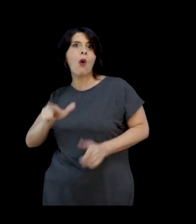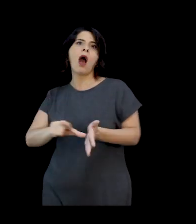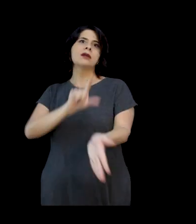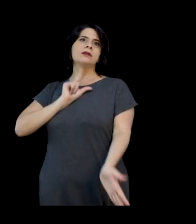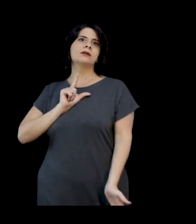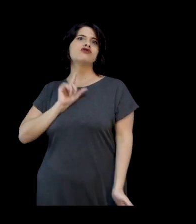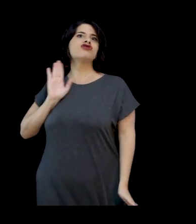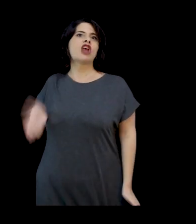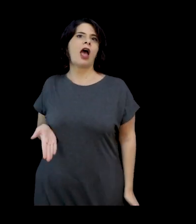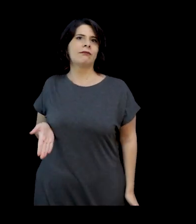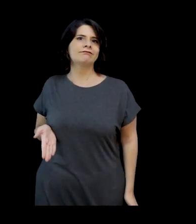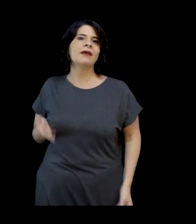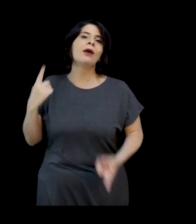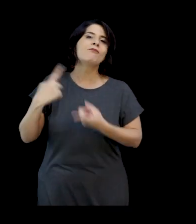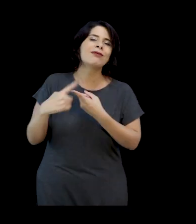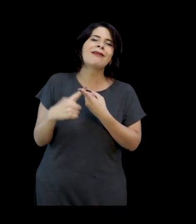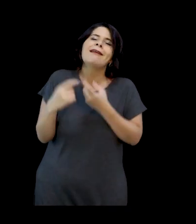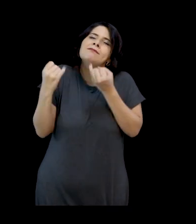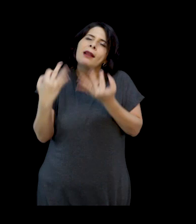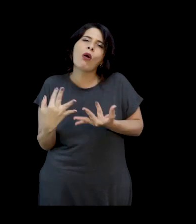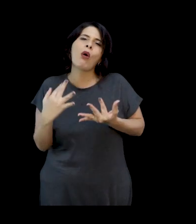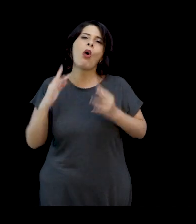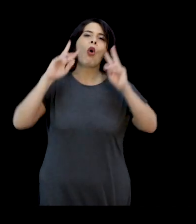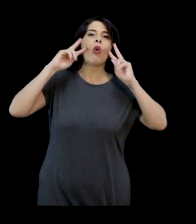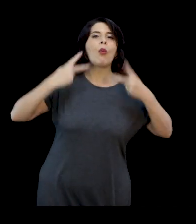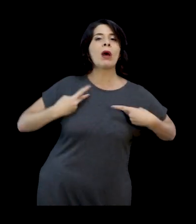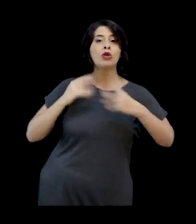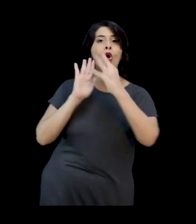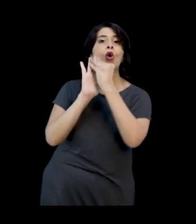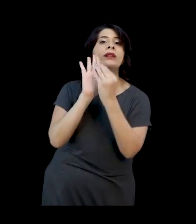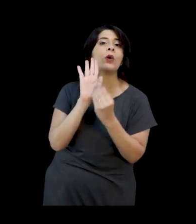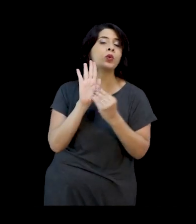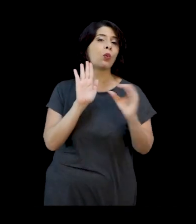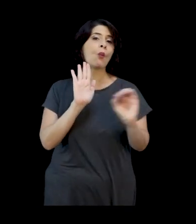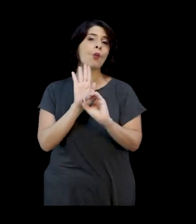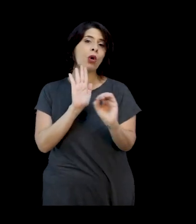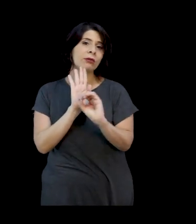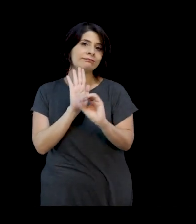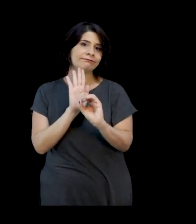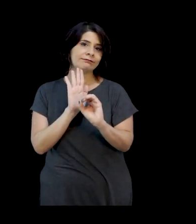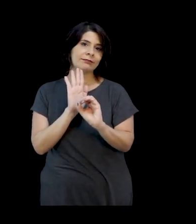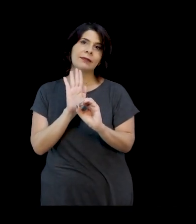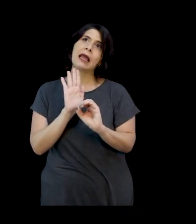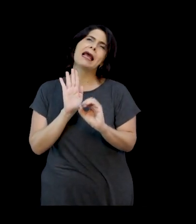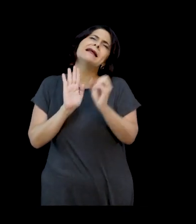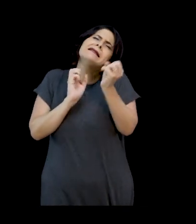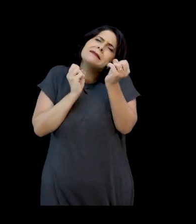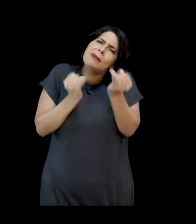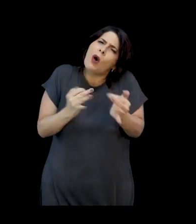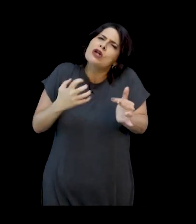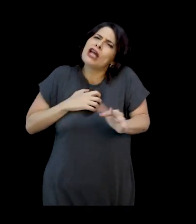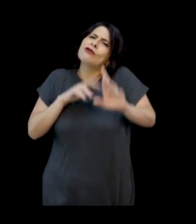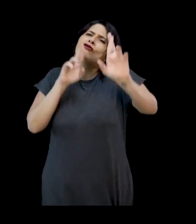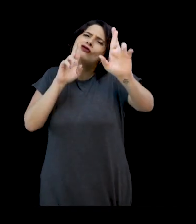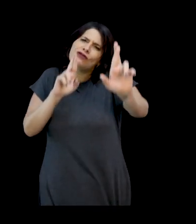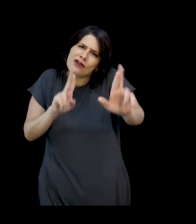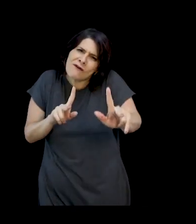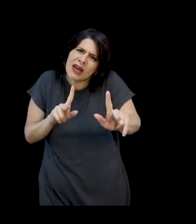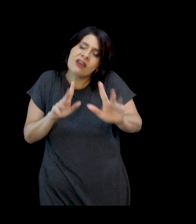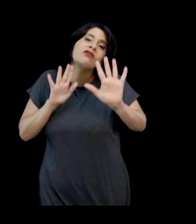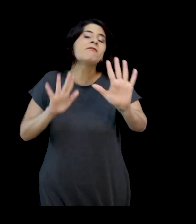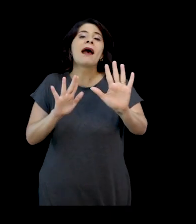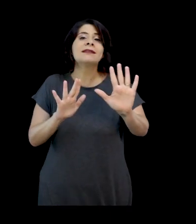sem conteúdo, embora ele não coloque nesses termos, e embora o Agamben não mencione o Simmel, não é? Mas o